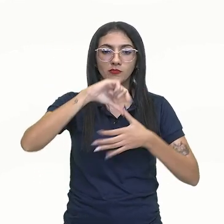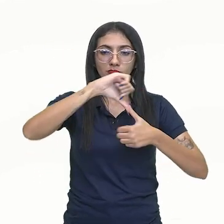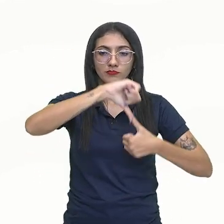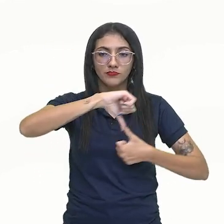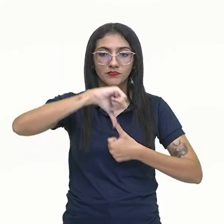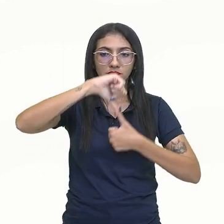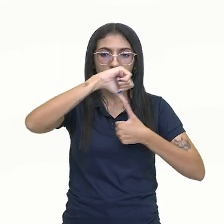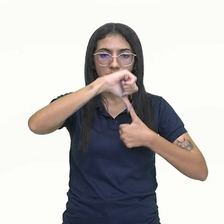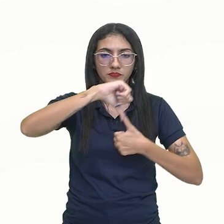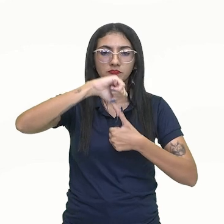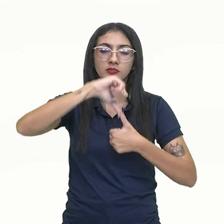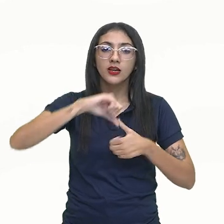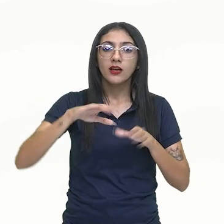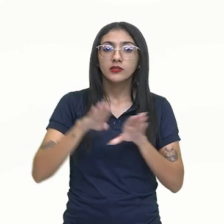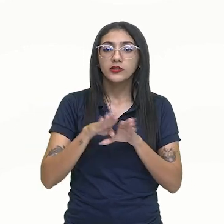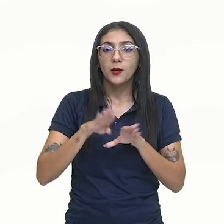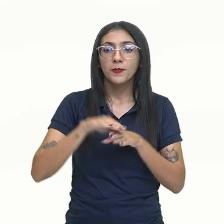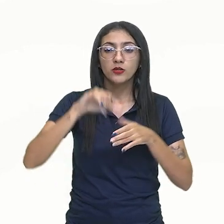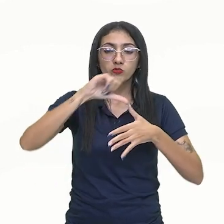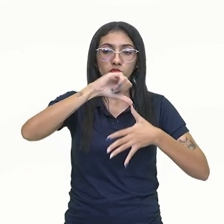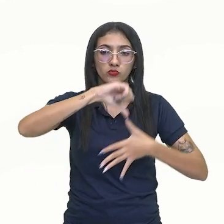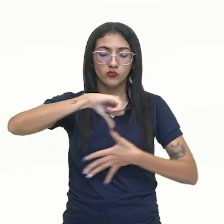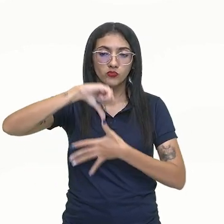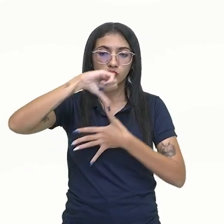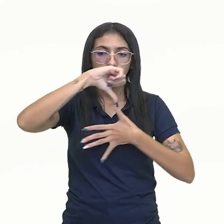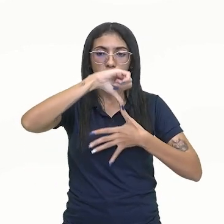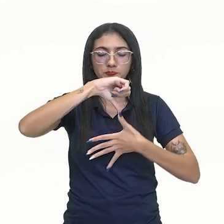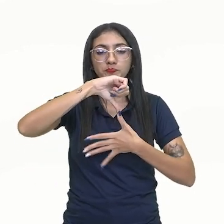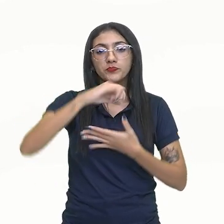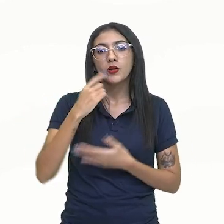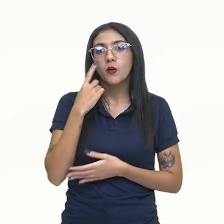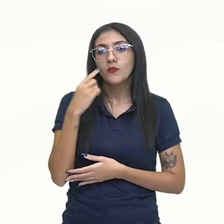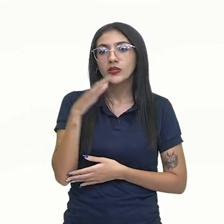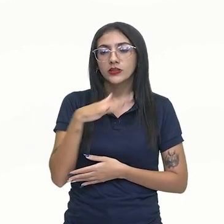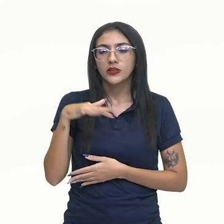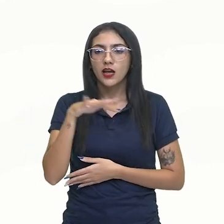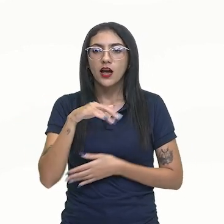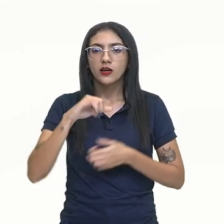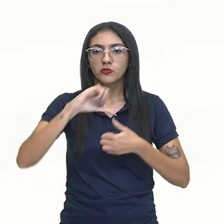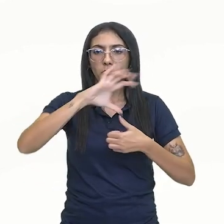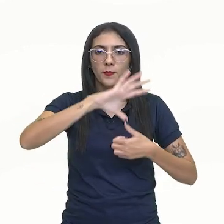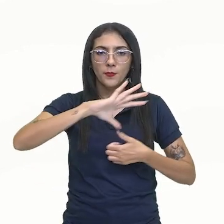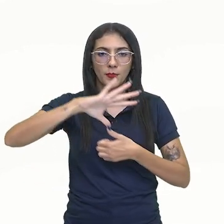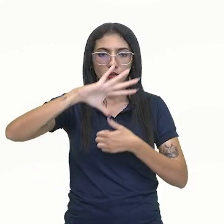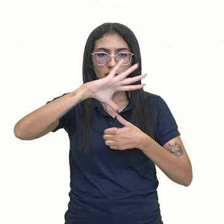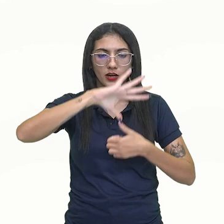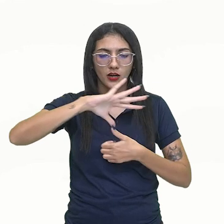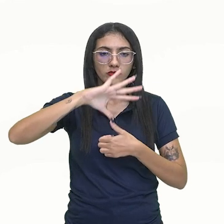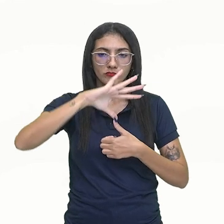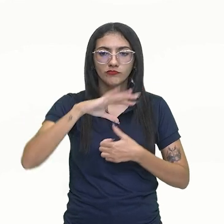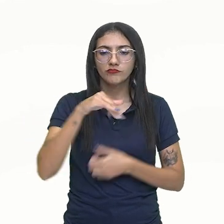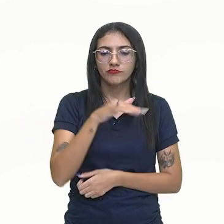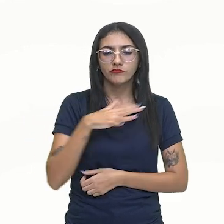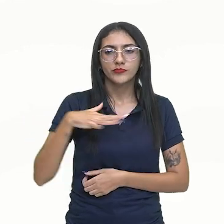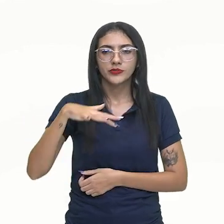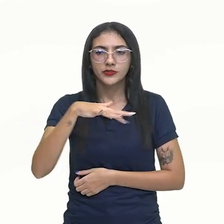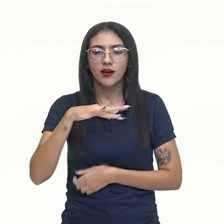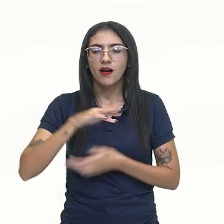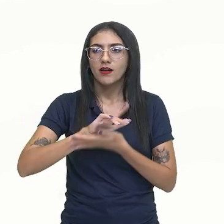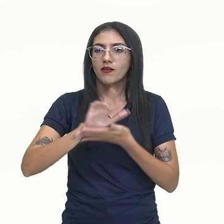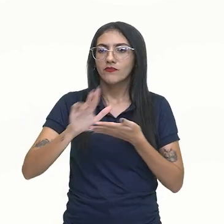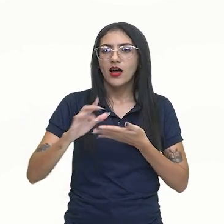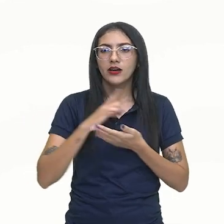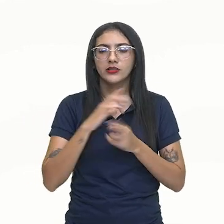Central e os países da América do Sul, tá bom? Então a gente tem o continente americano de acordo com essa regionalização, né? Que